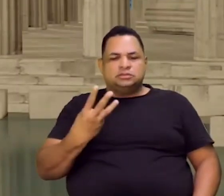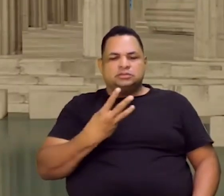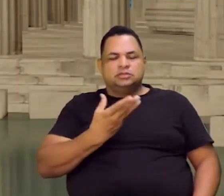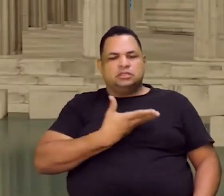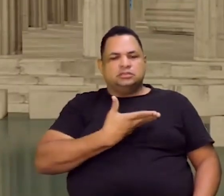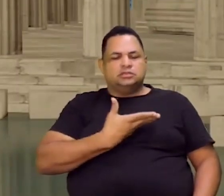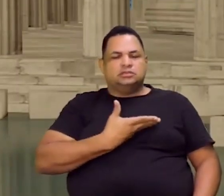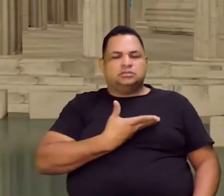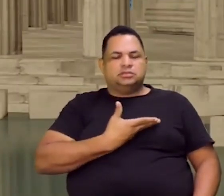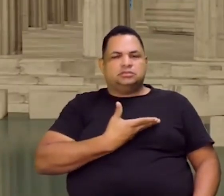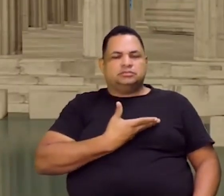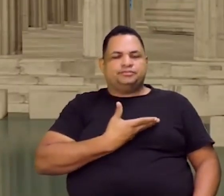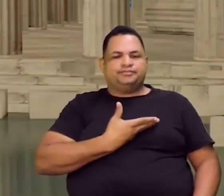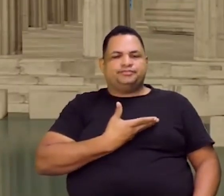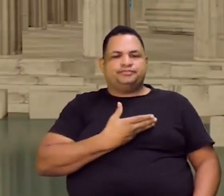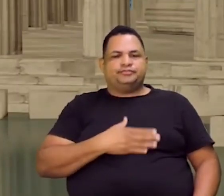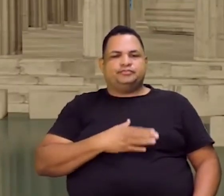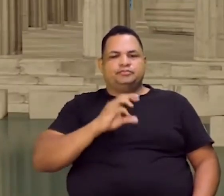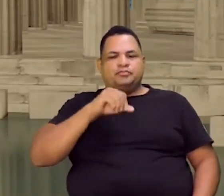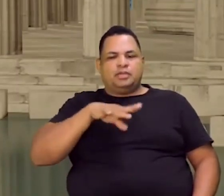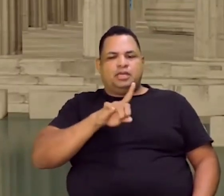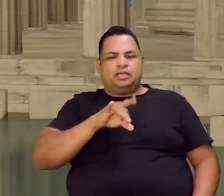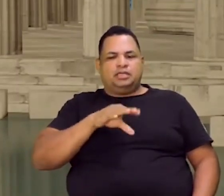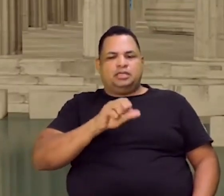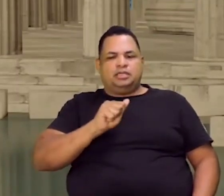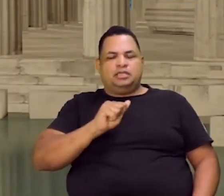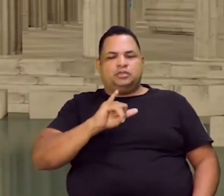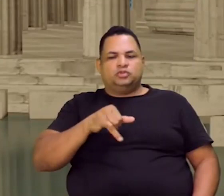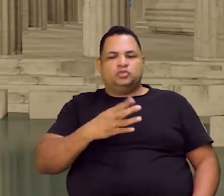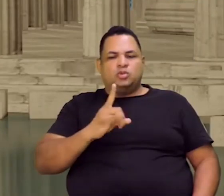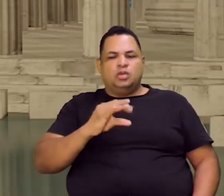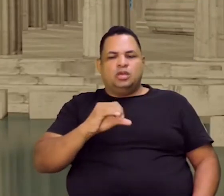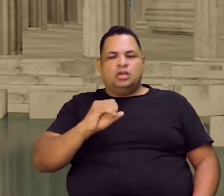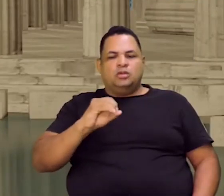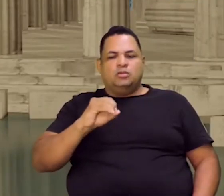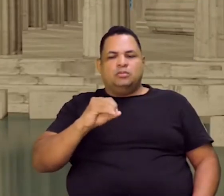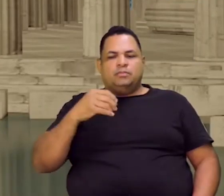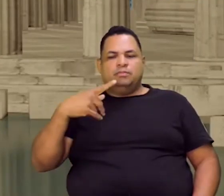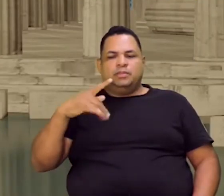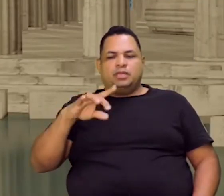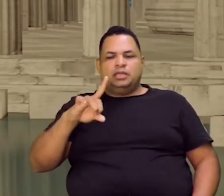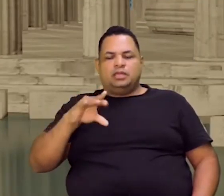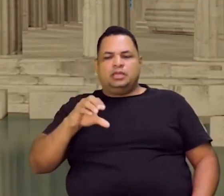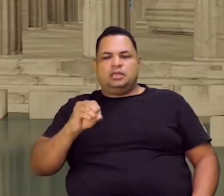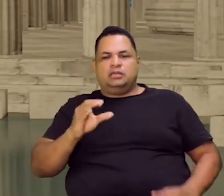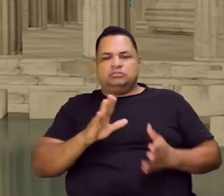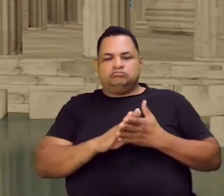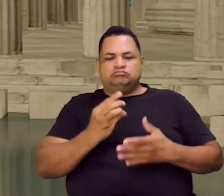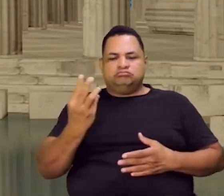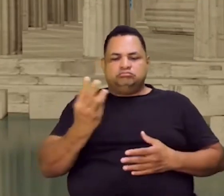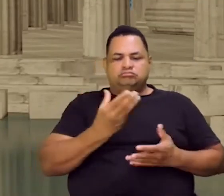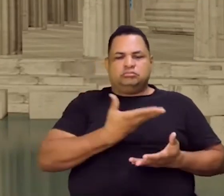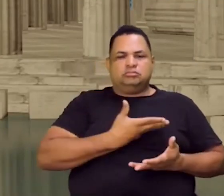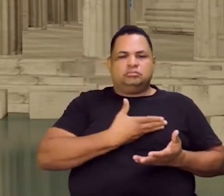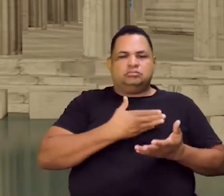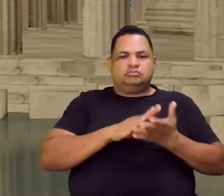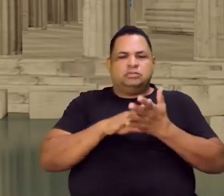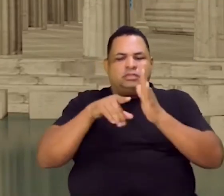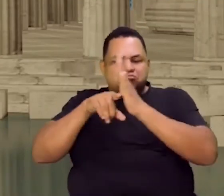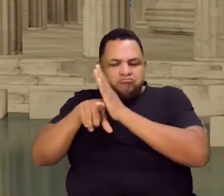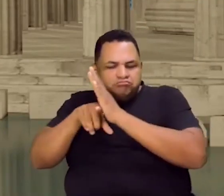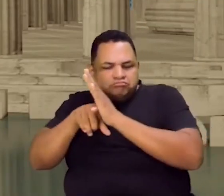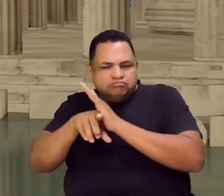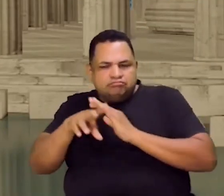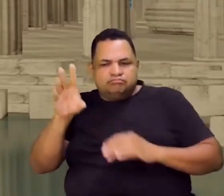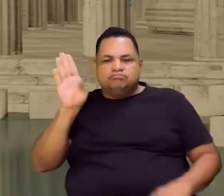e Pedro, vamos supor. Aí Maria, né, fez uma descoberta legal que vai mudar